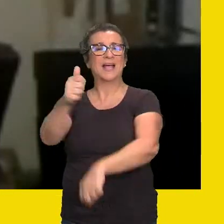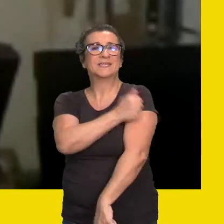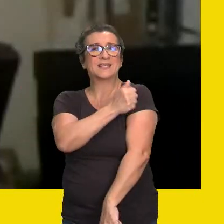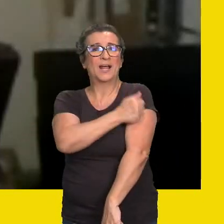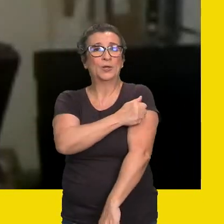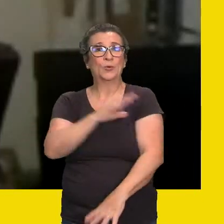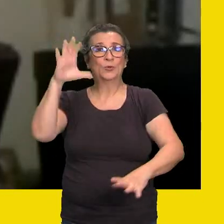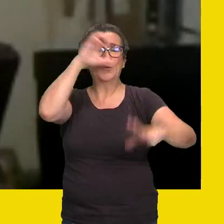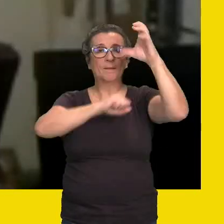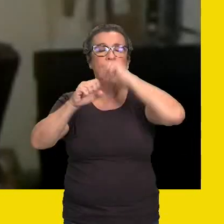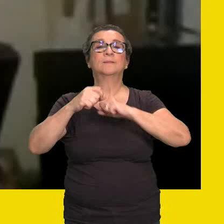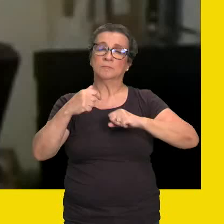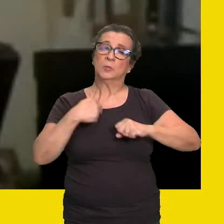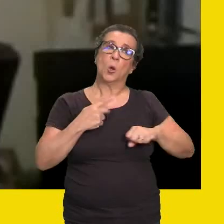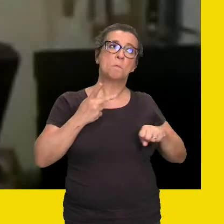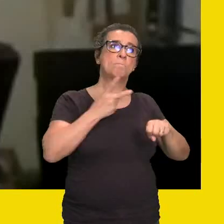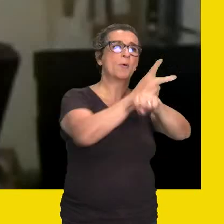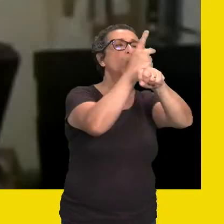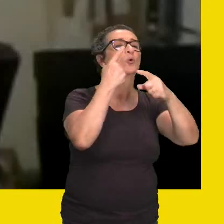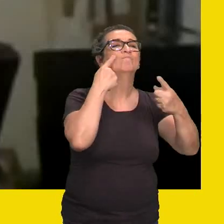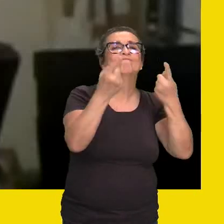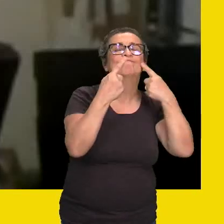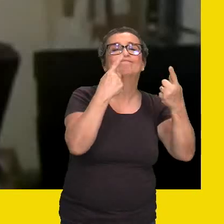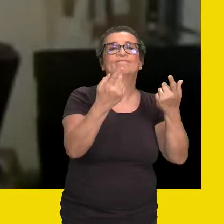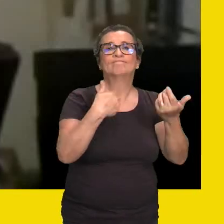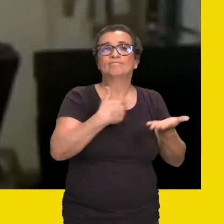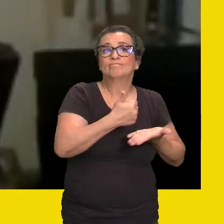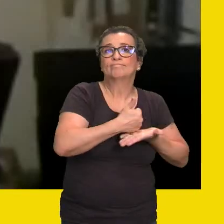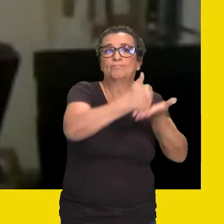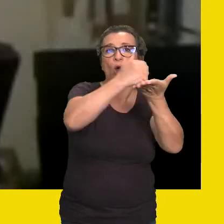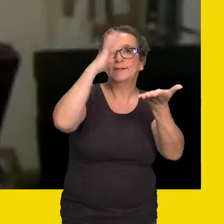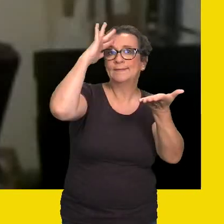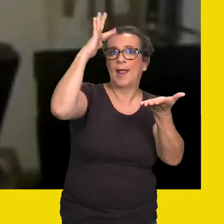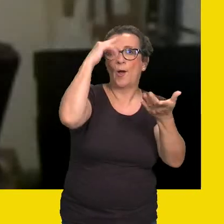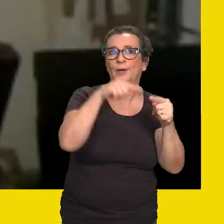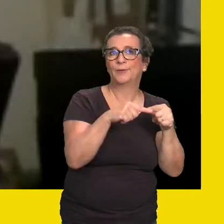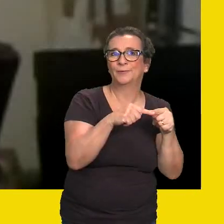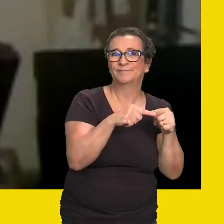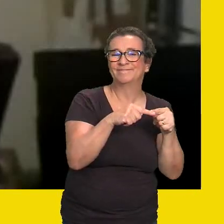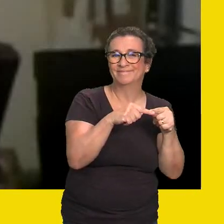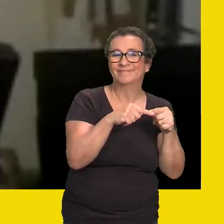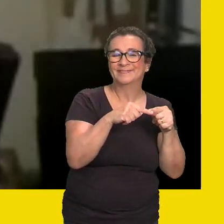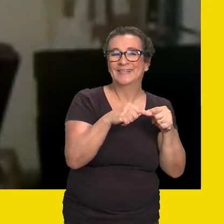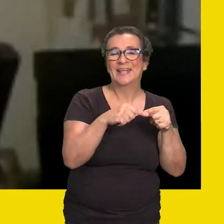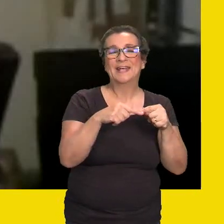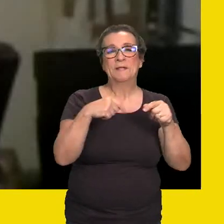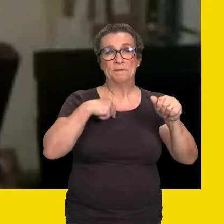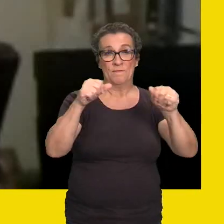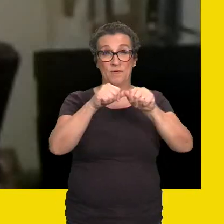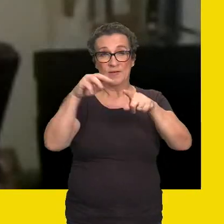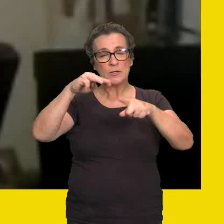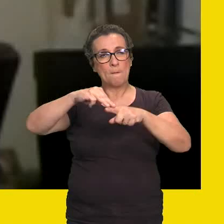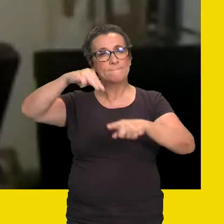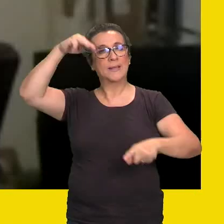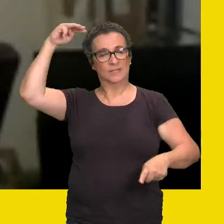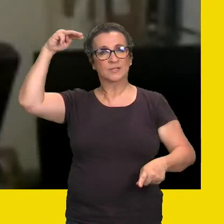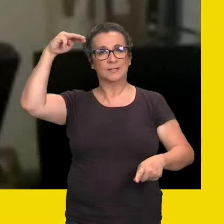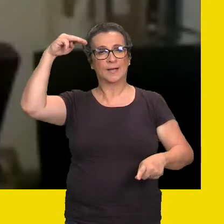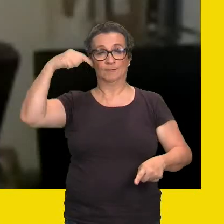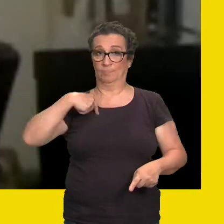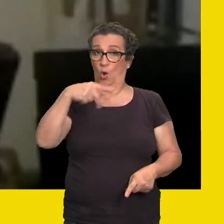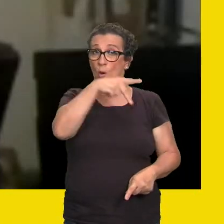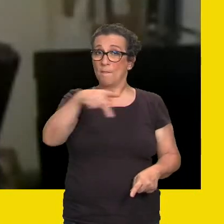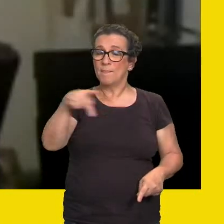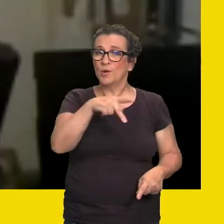aprendizado. Então, eu fui buscar esse aporte teórico. Quando eu fui fazer o mestrado, eu, como